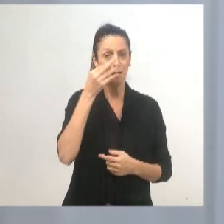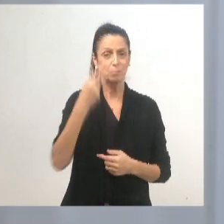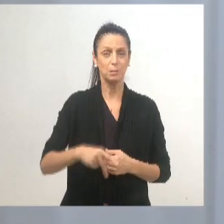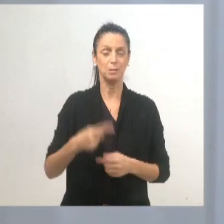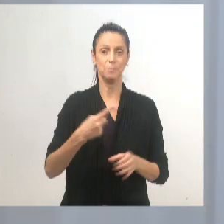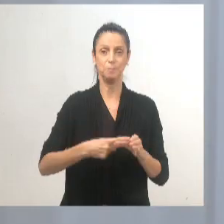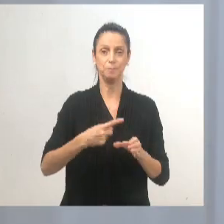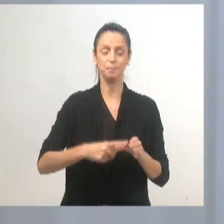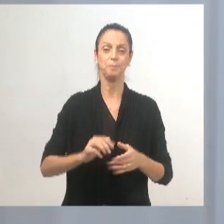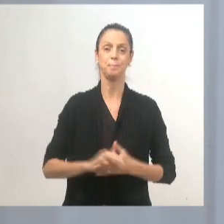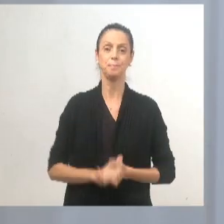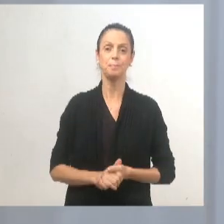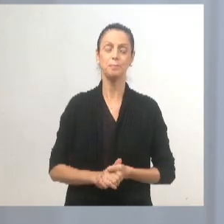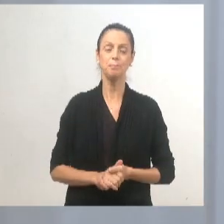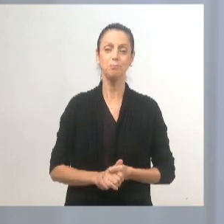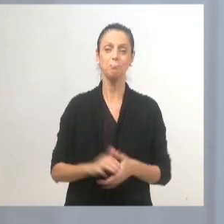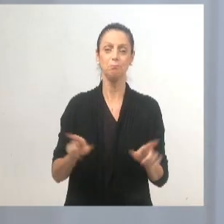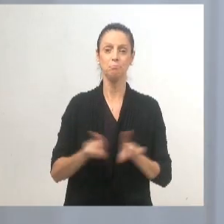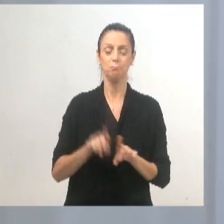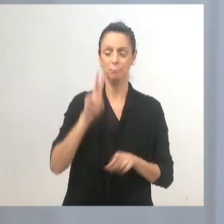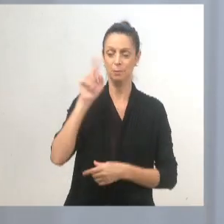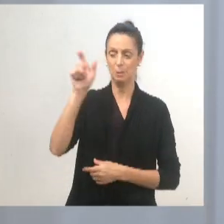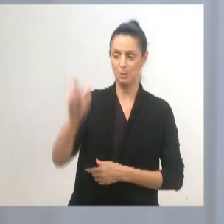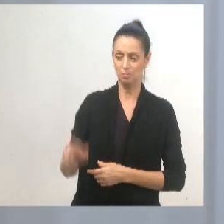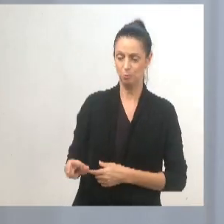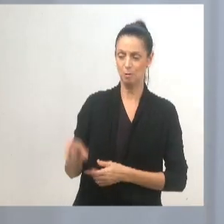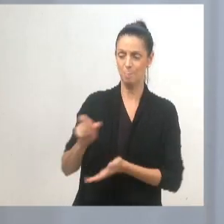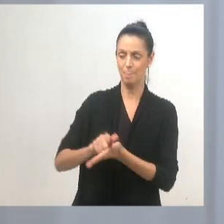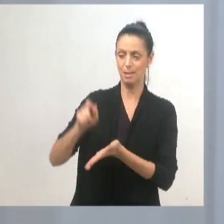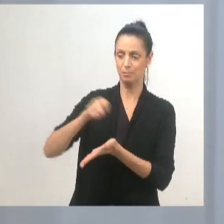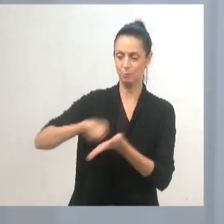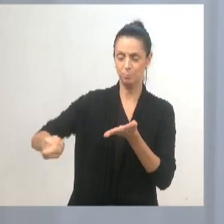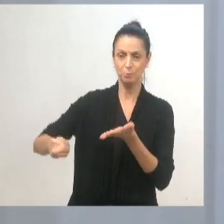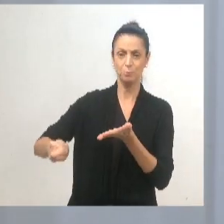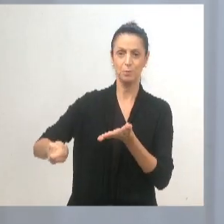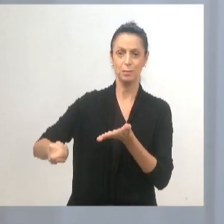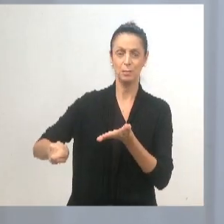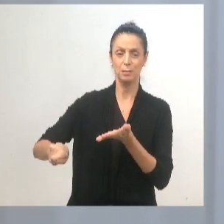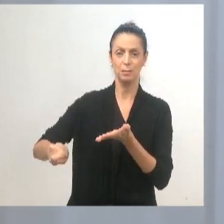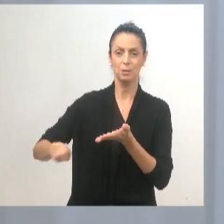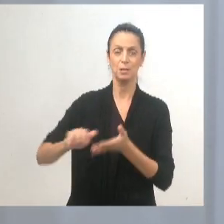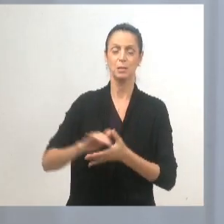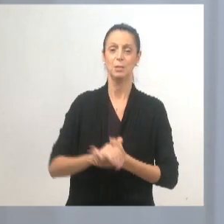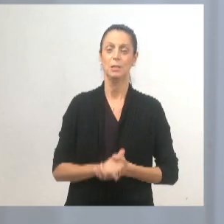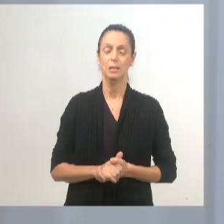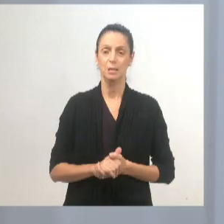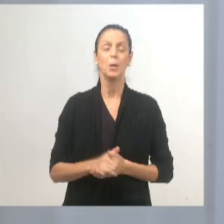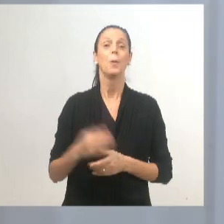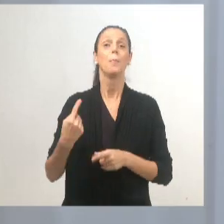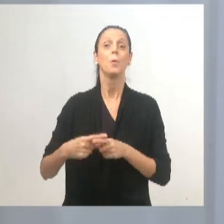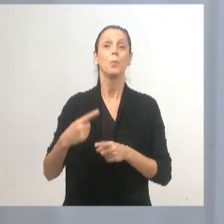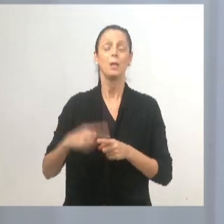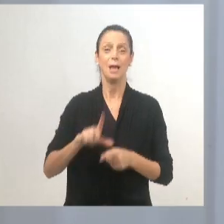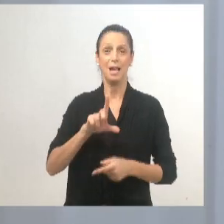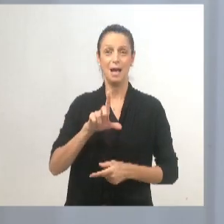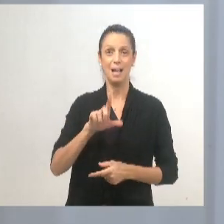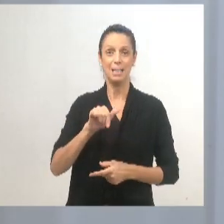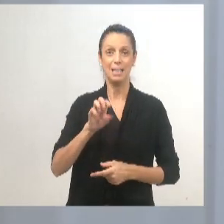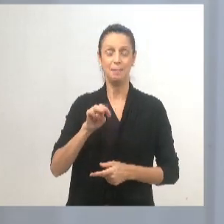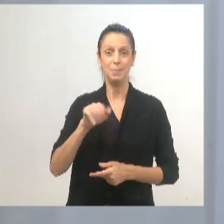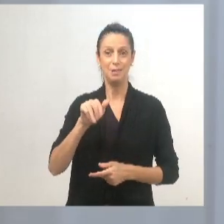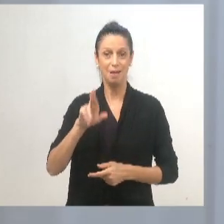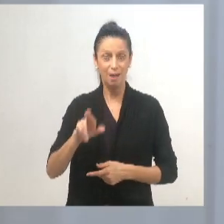Vimos também um parlamentar assinar o requerimento da CPI logo após ter a sua liminar indeferida, negada